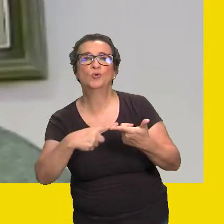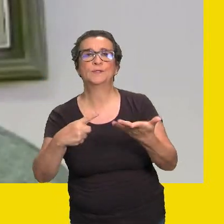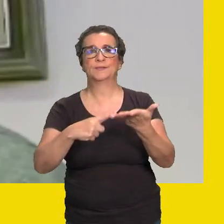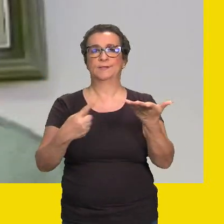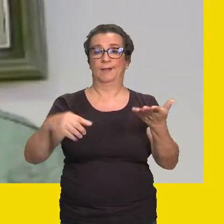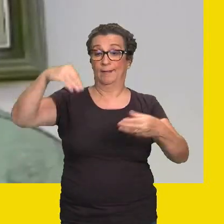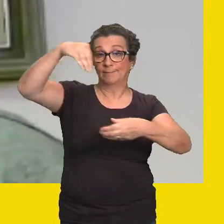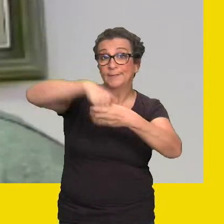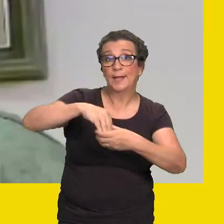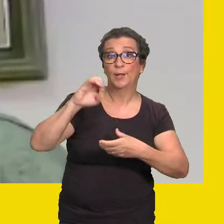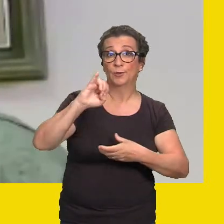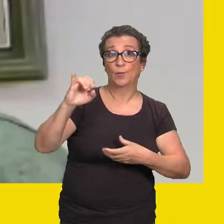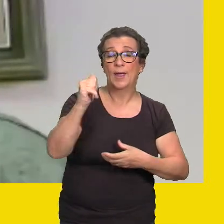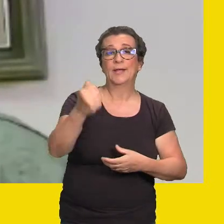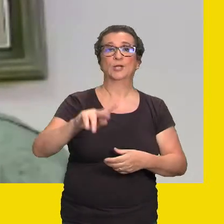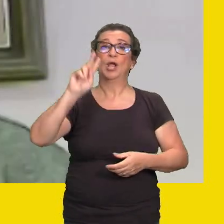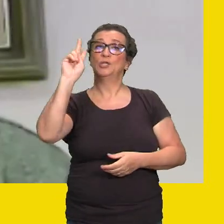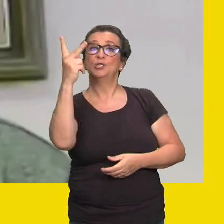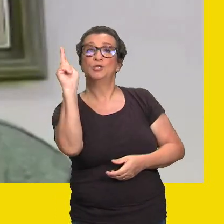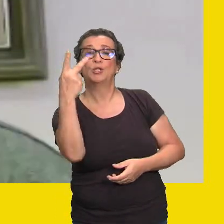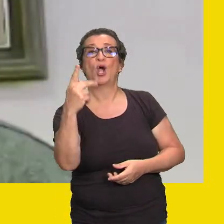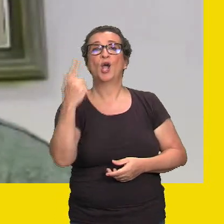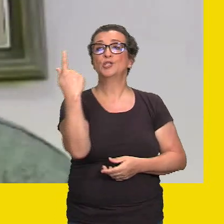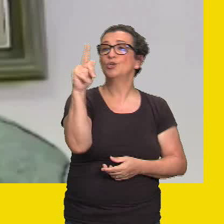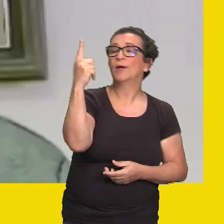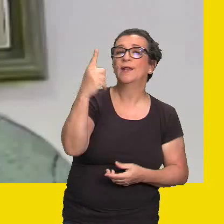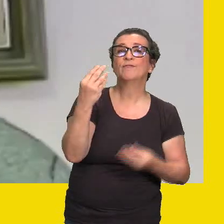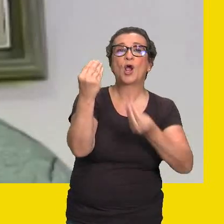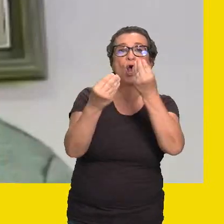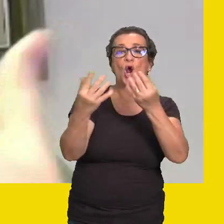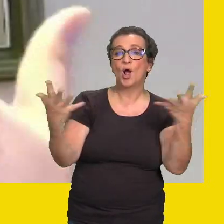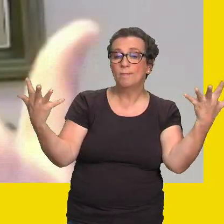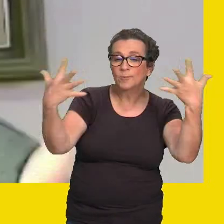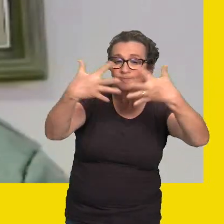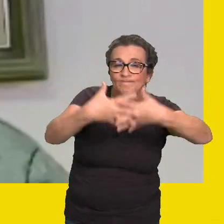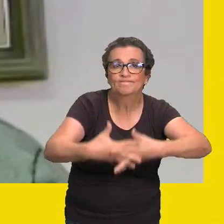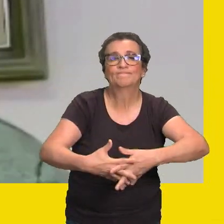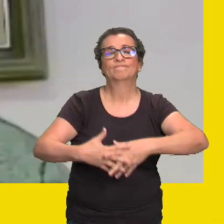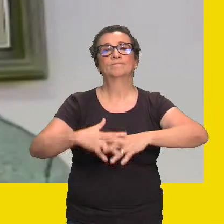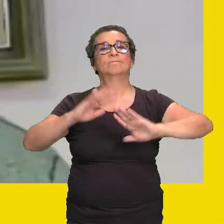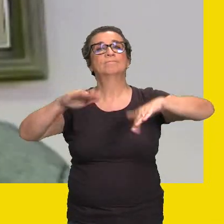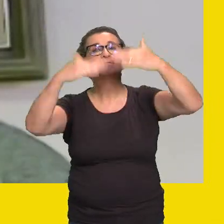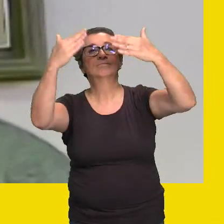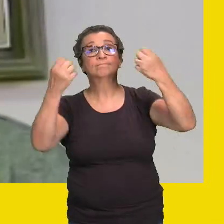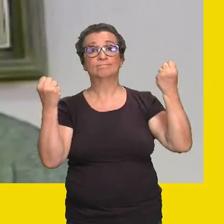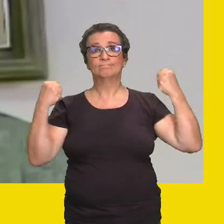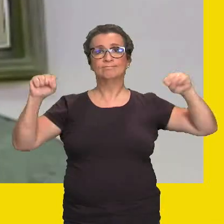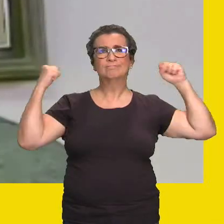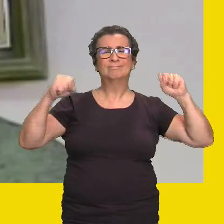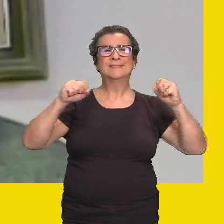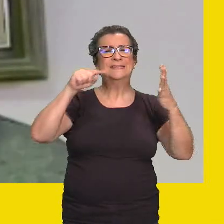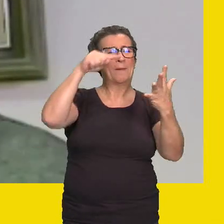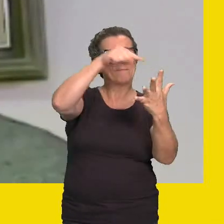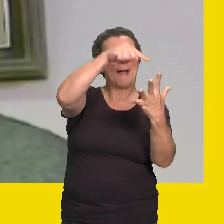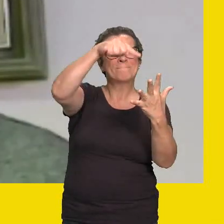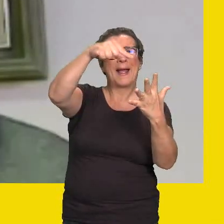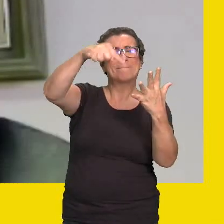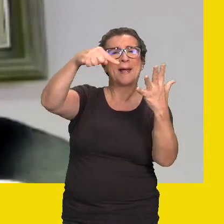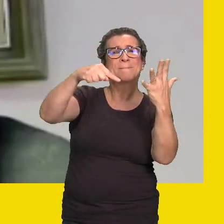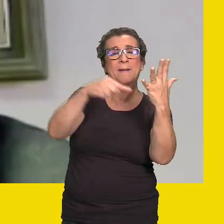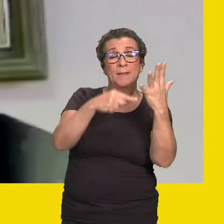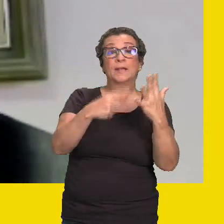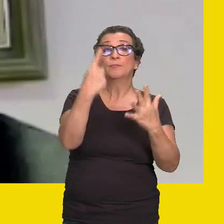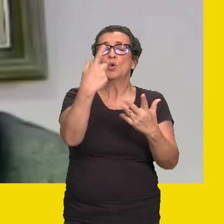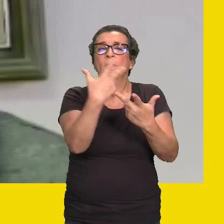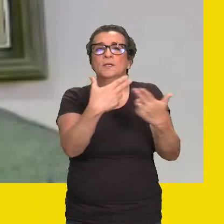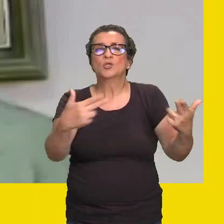trabalhar história e geografia num processo de integração, como desenvolver a educação física. E uma das coisas que eu